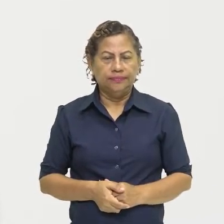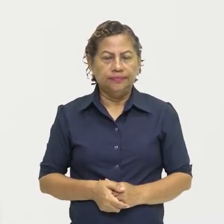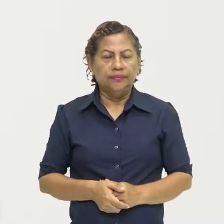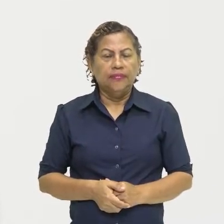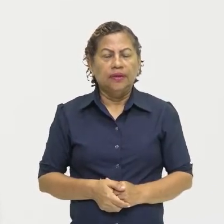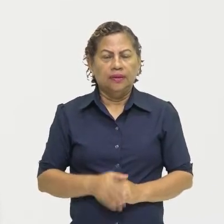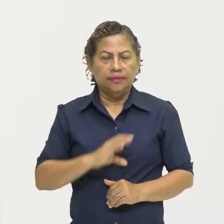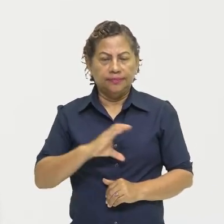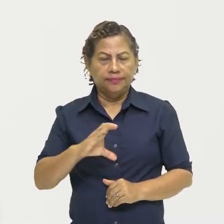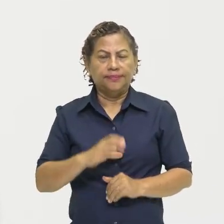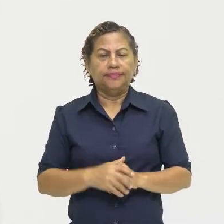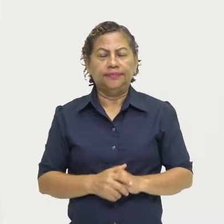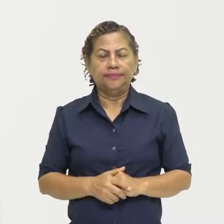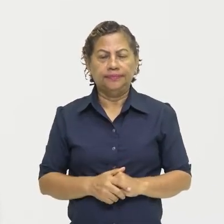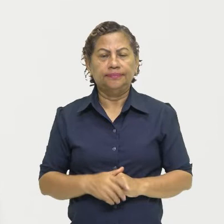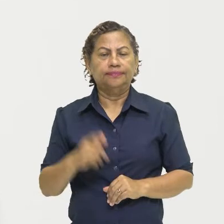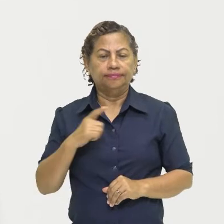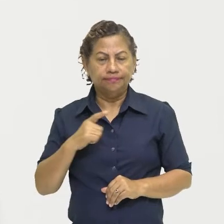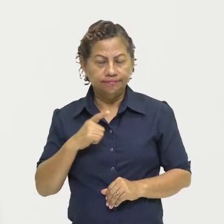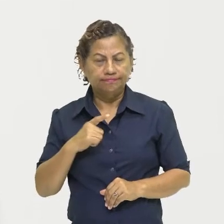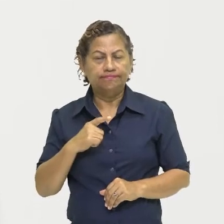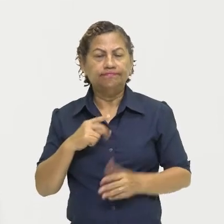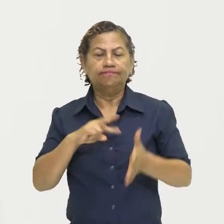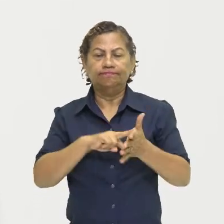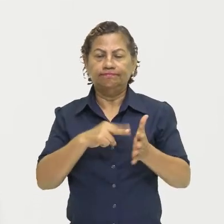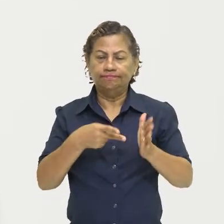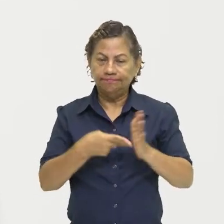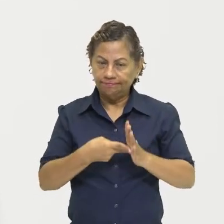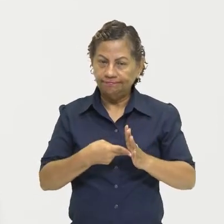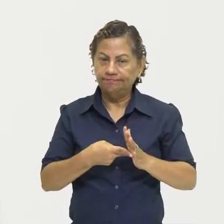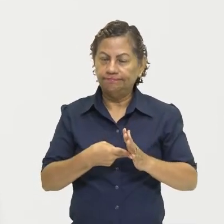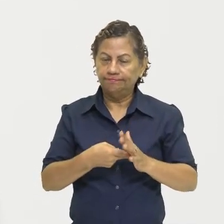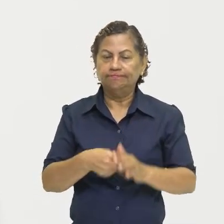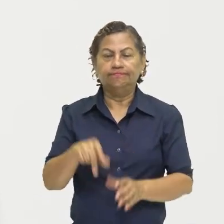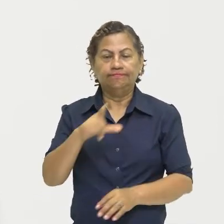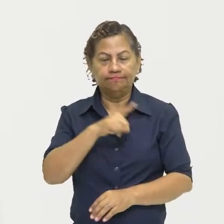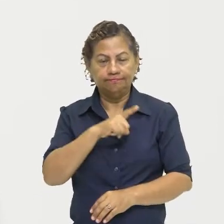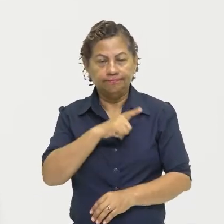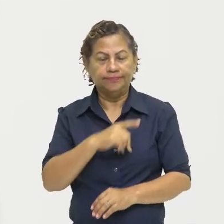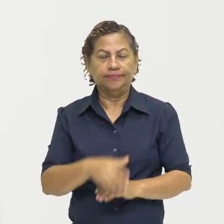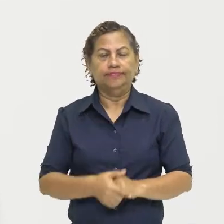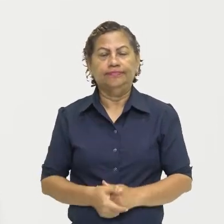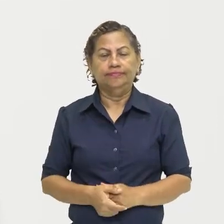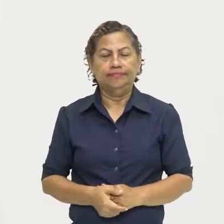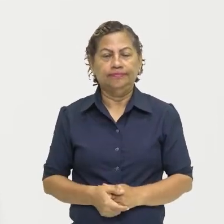pertencer, né, exige a preposição. Então, no exemplo